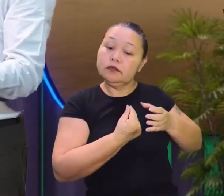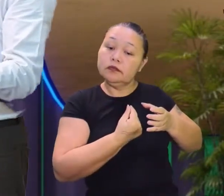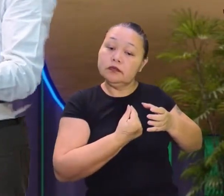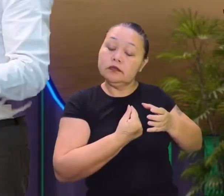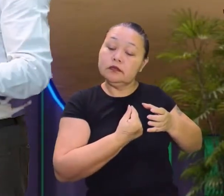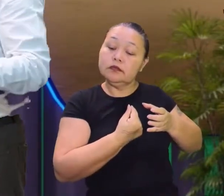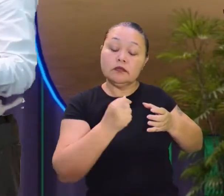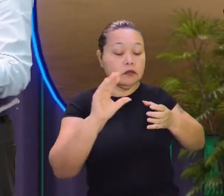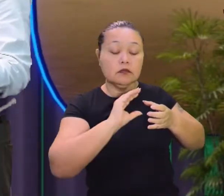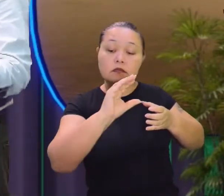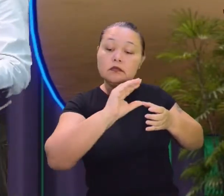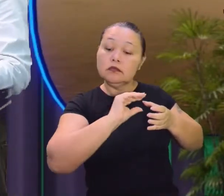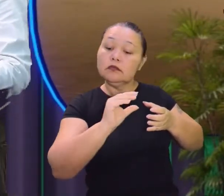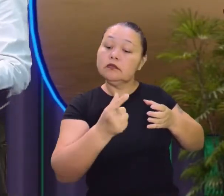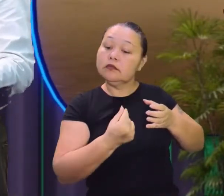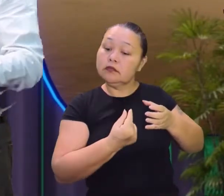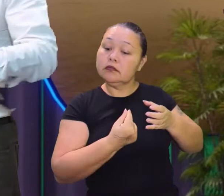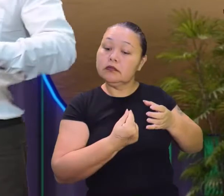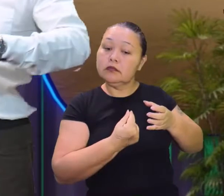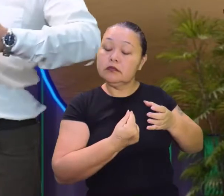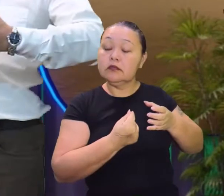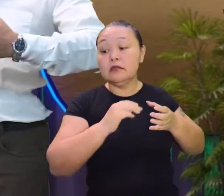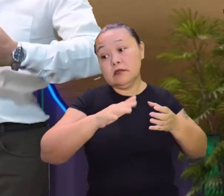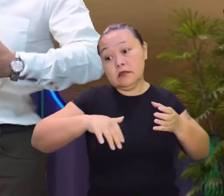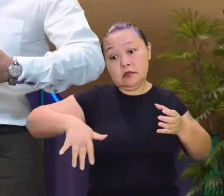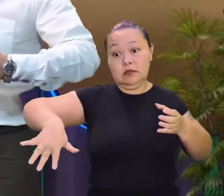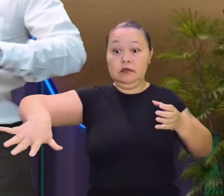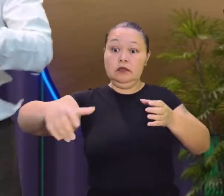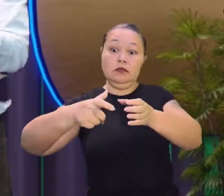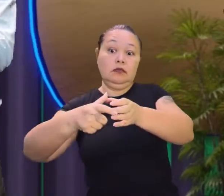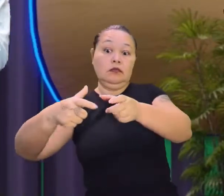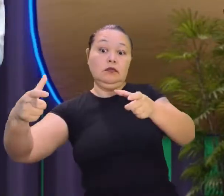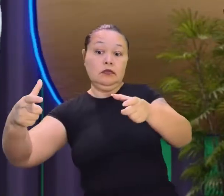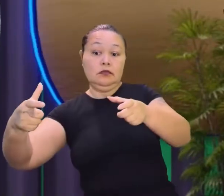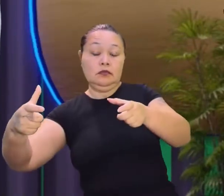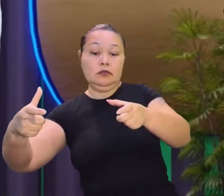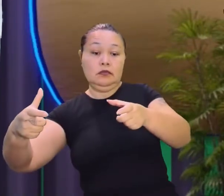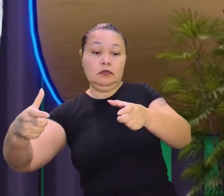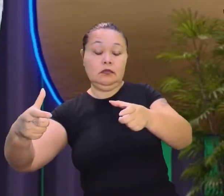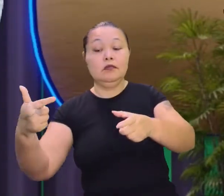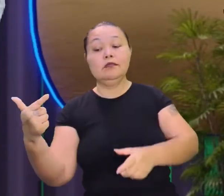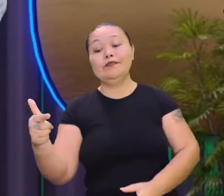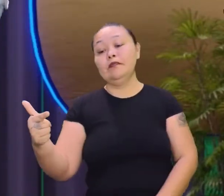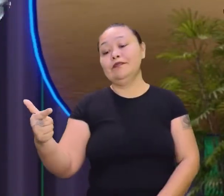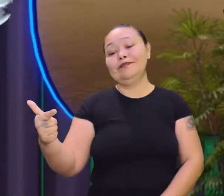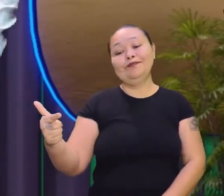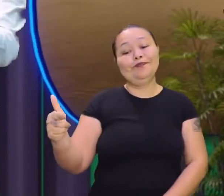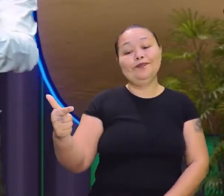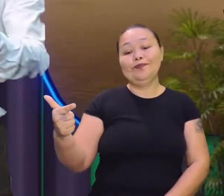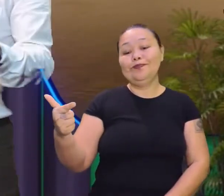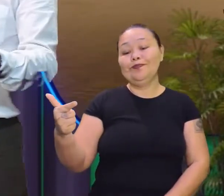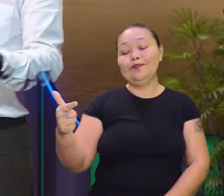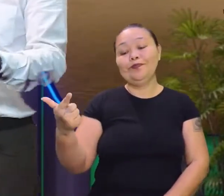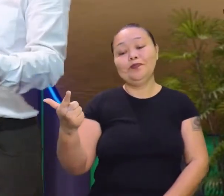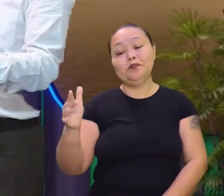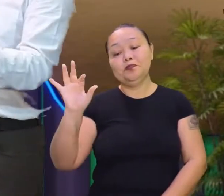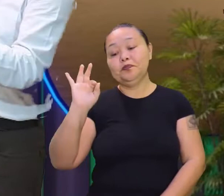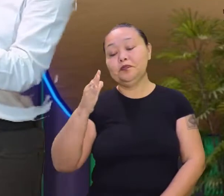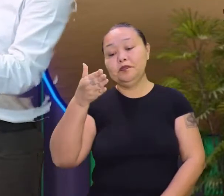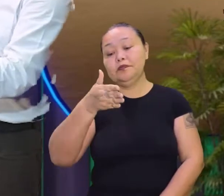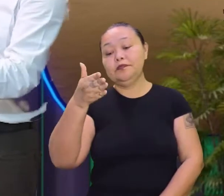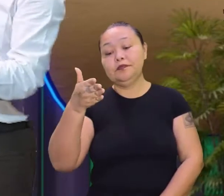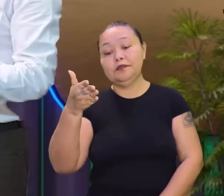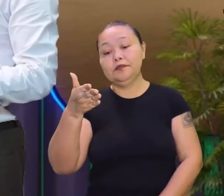dinheiro, recursos financeiros, enquanto que uma maioria não tem acesso adequado